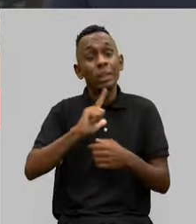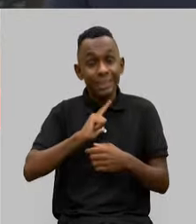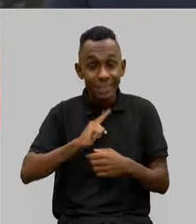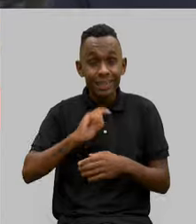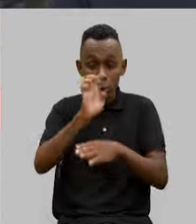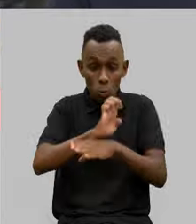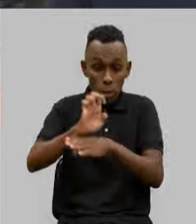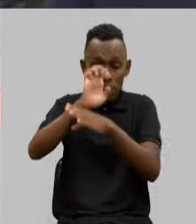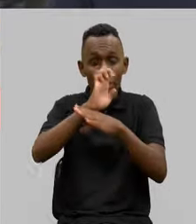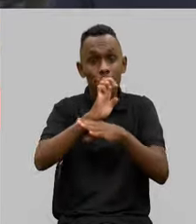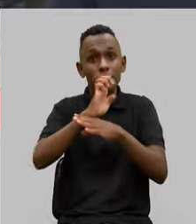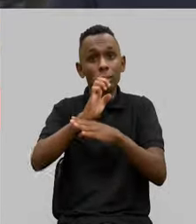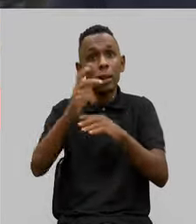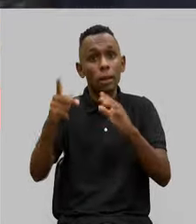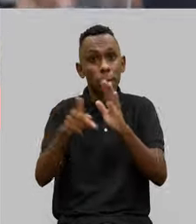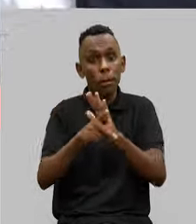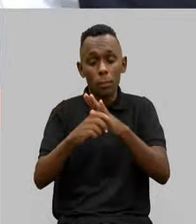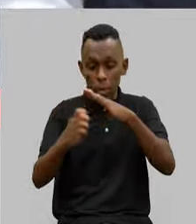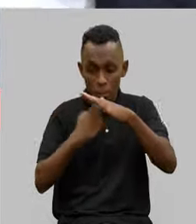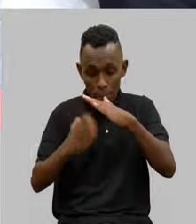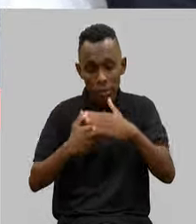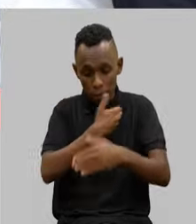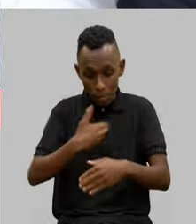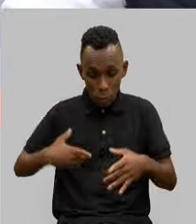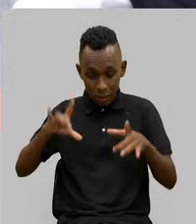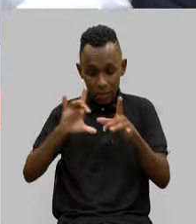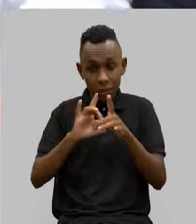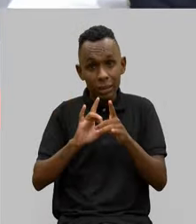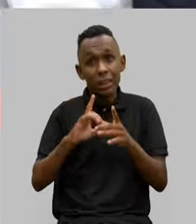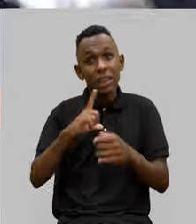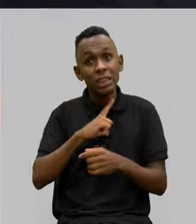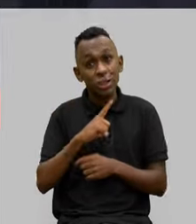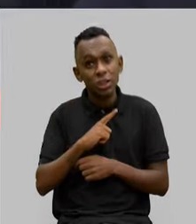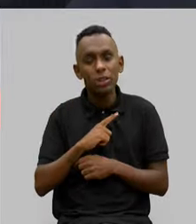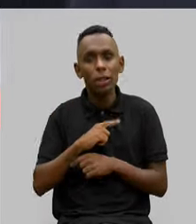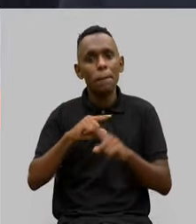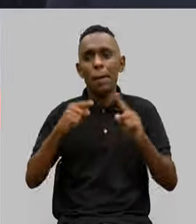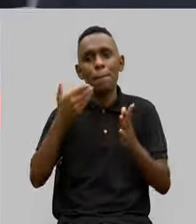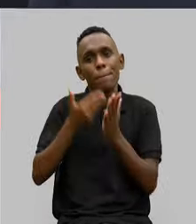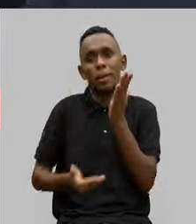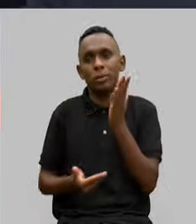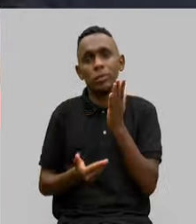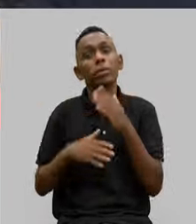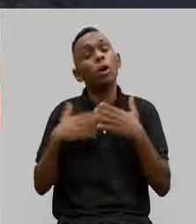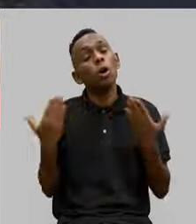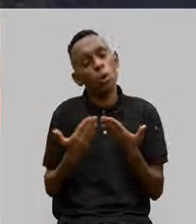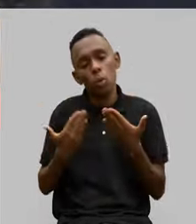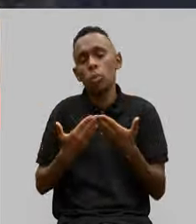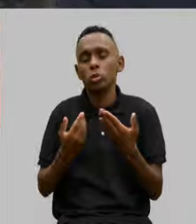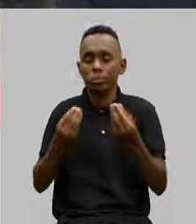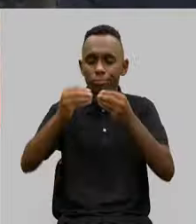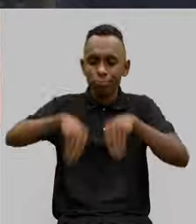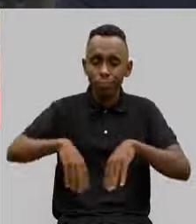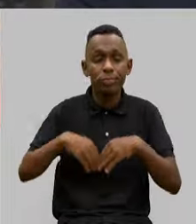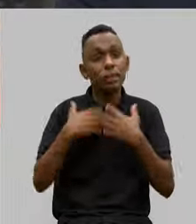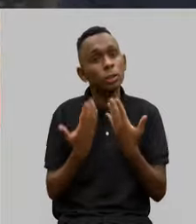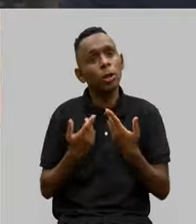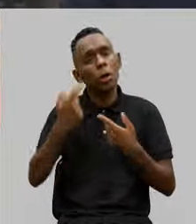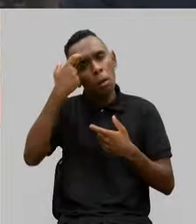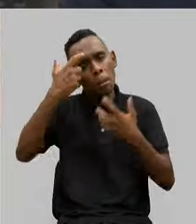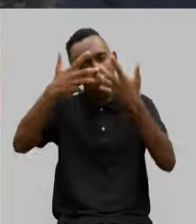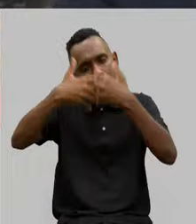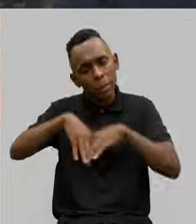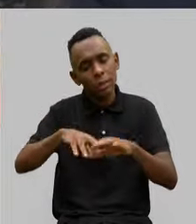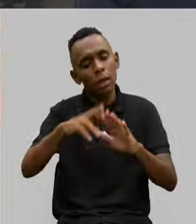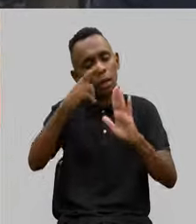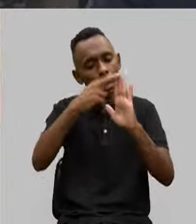essa empresa pública e hoje a gente só sofre com as consequências então eh pensar a regularização é